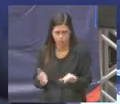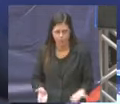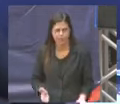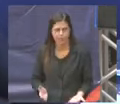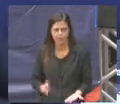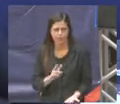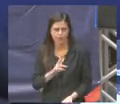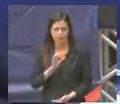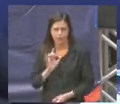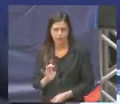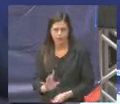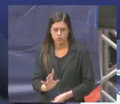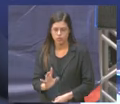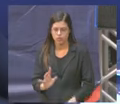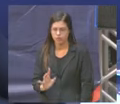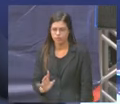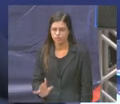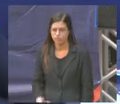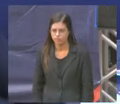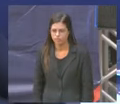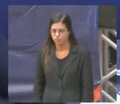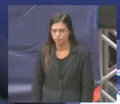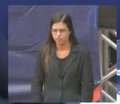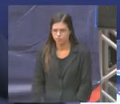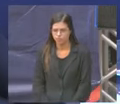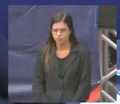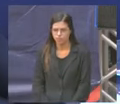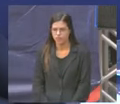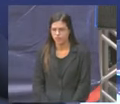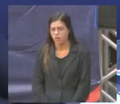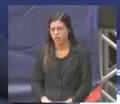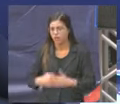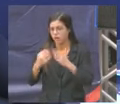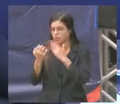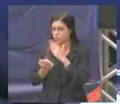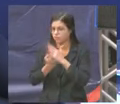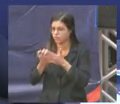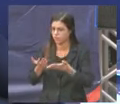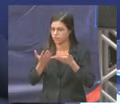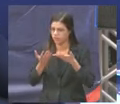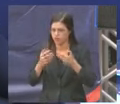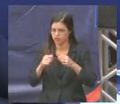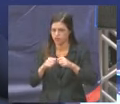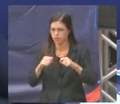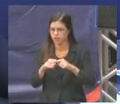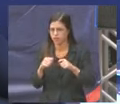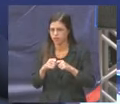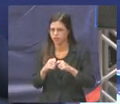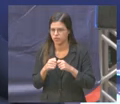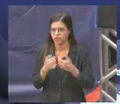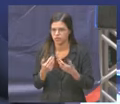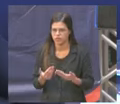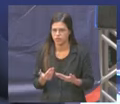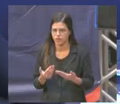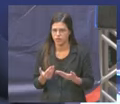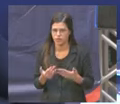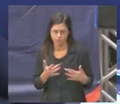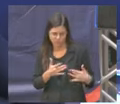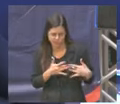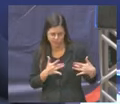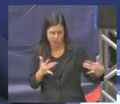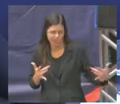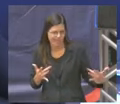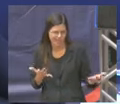é somente a questão que as empresas querem fazer por uma pegada solidária. Se